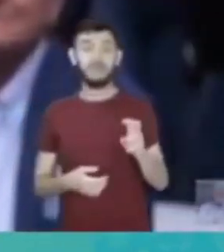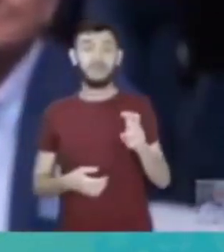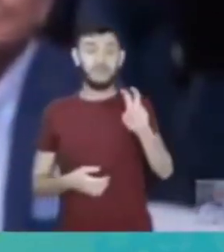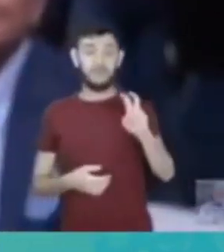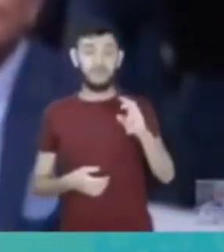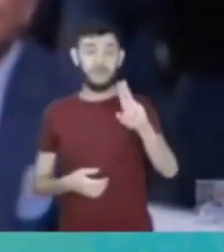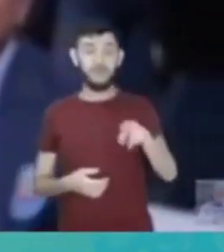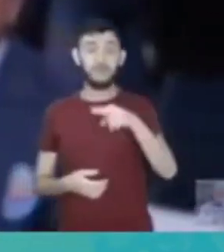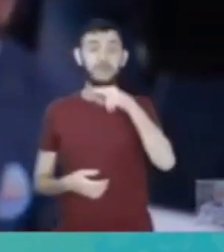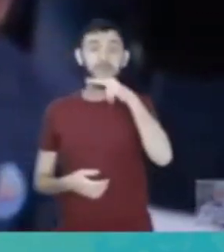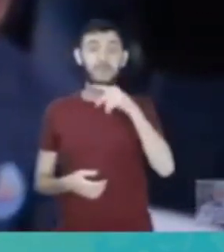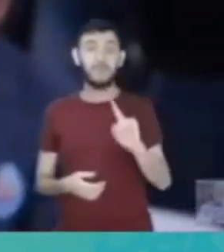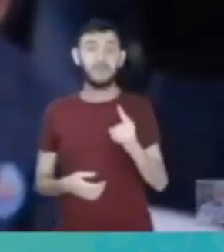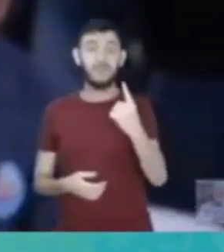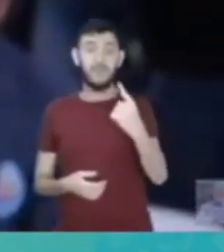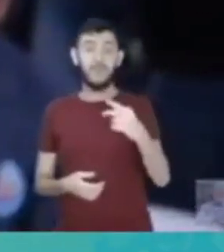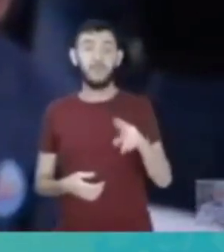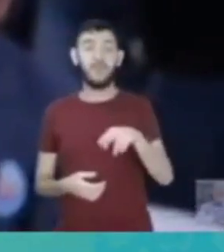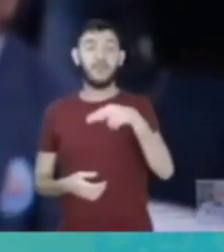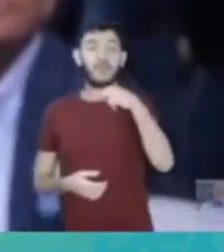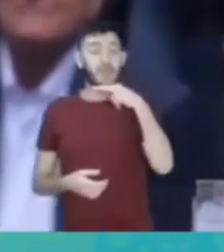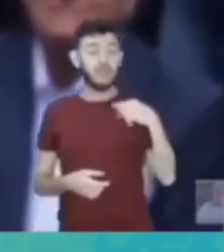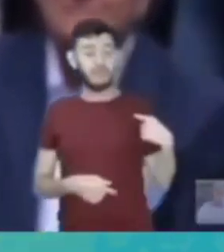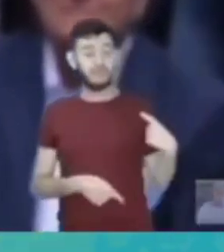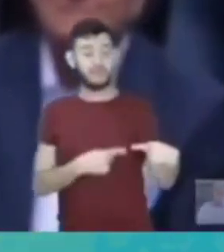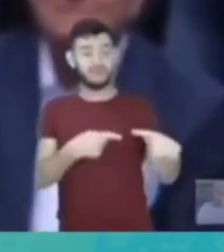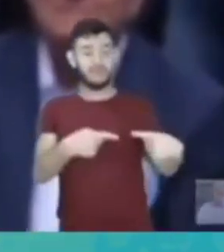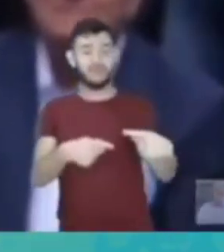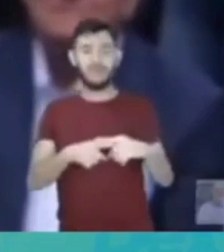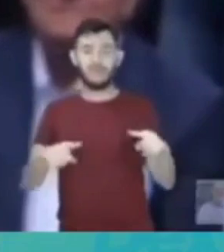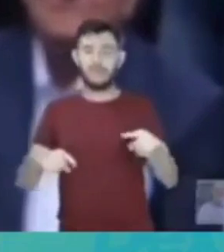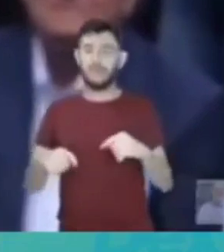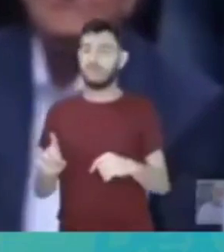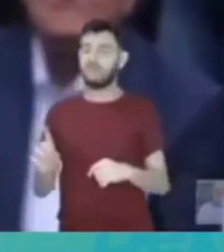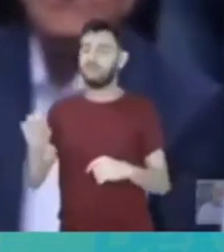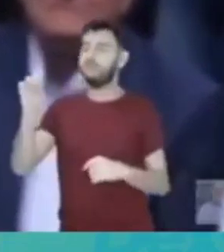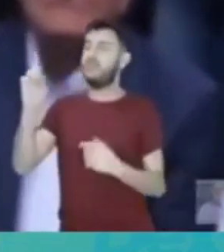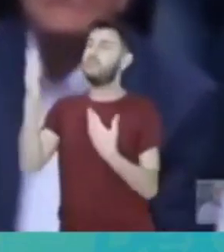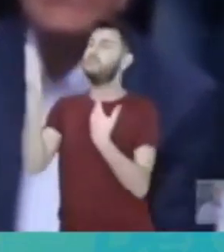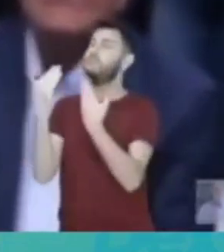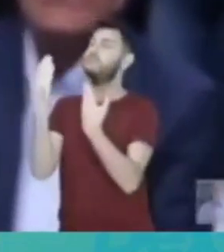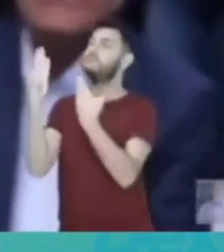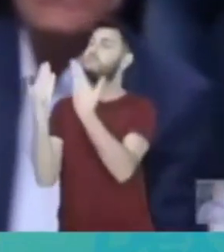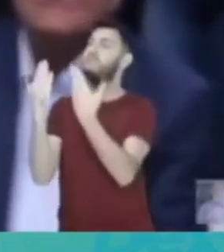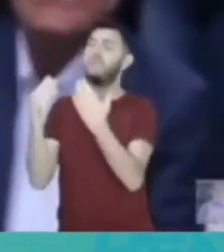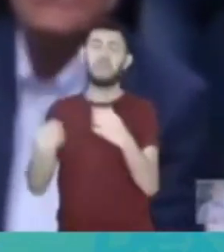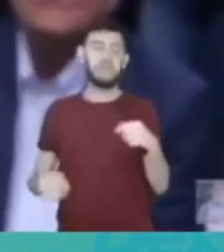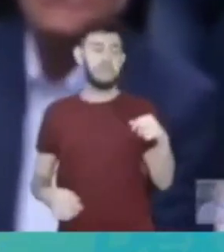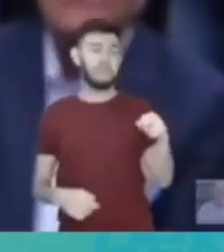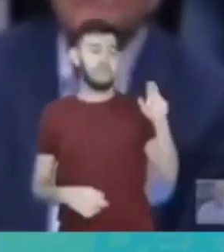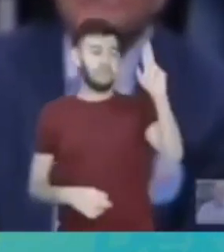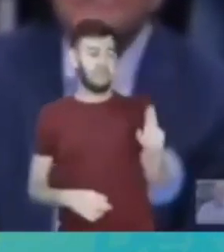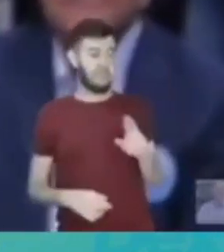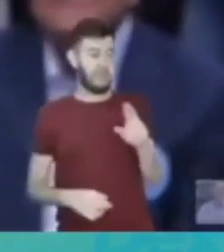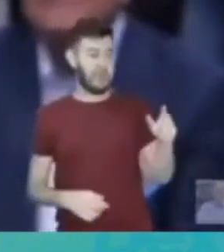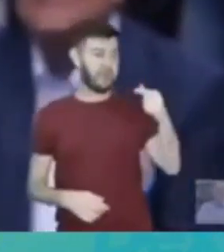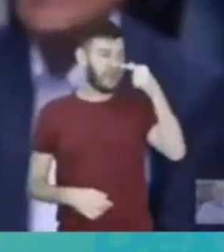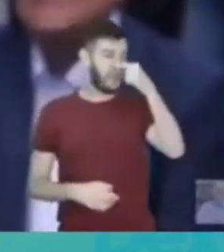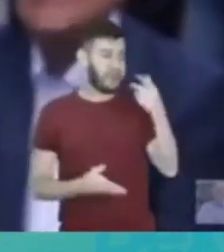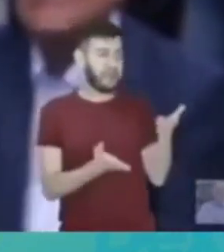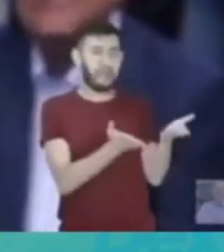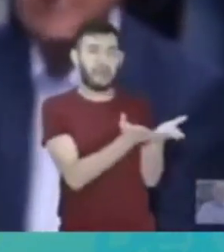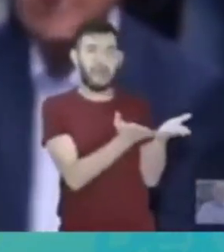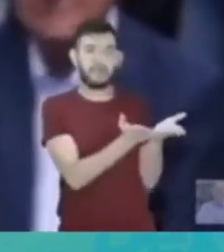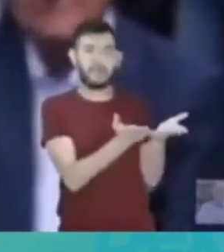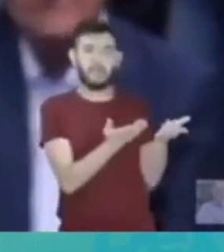quando quero conversar com Deus, eu não preciso de padre ou de pastores. Eu posso me trancar